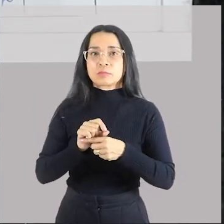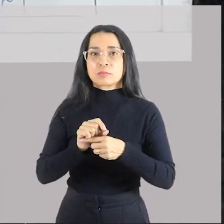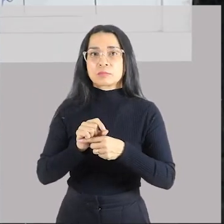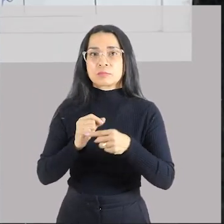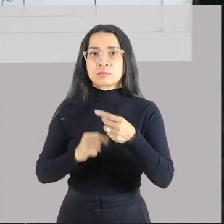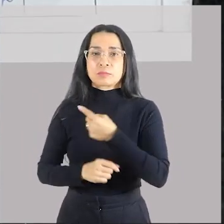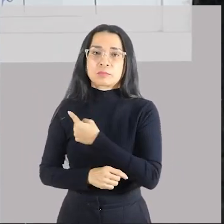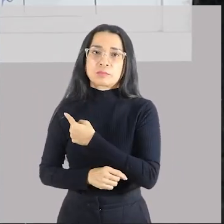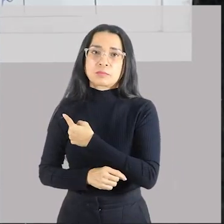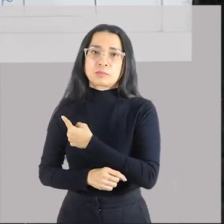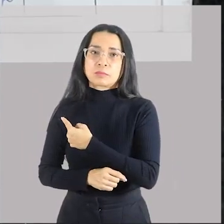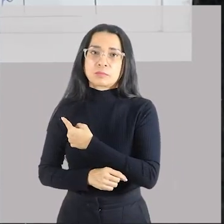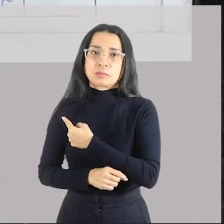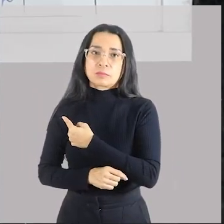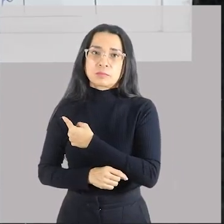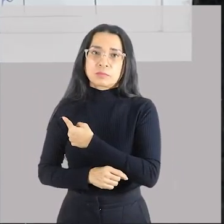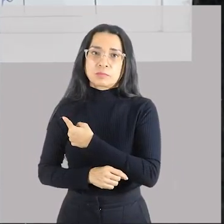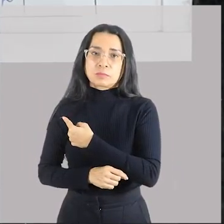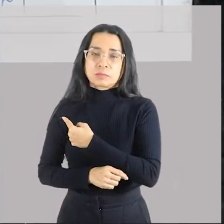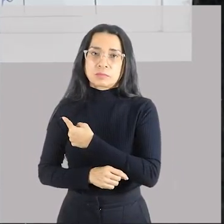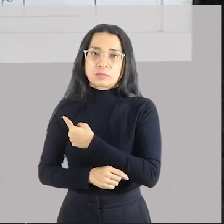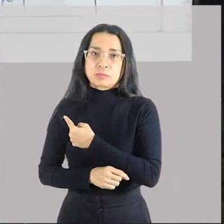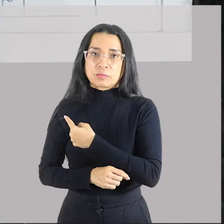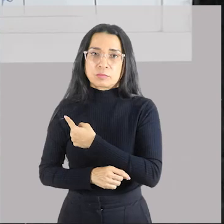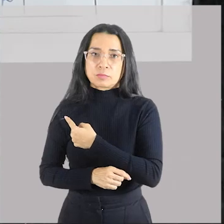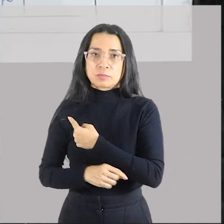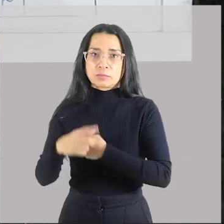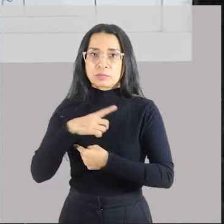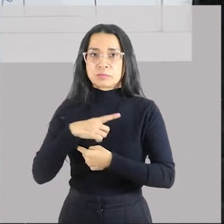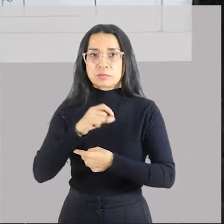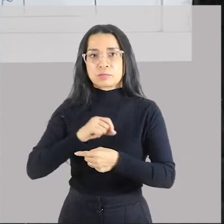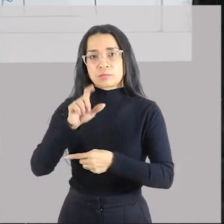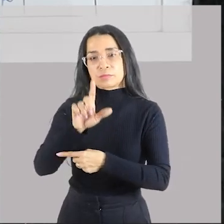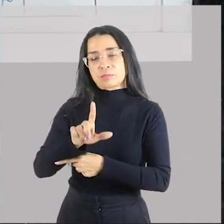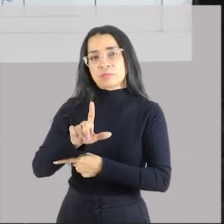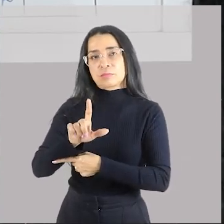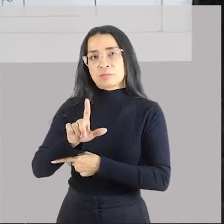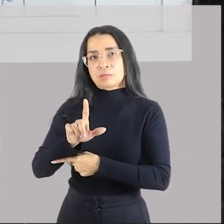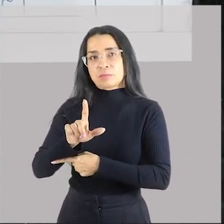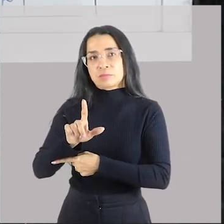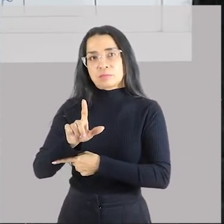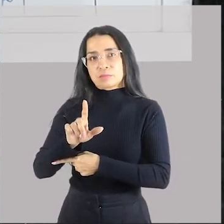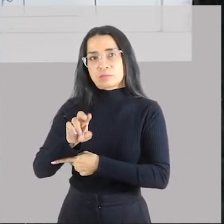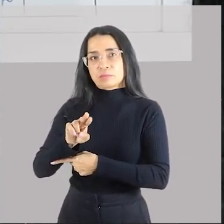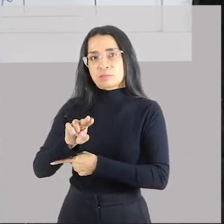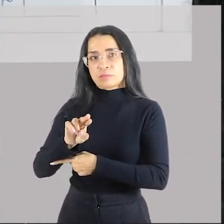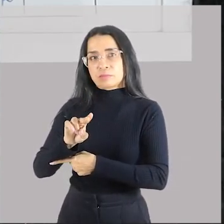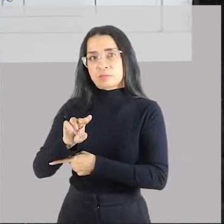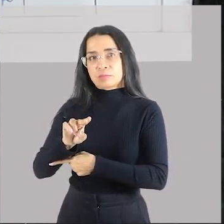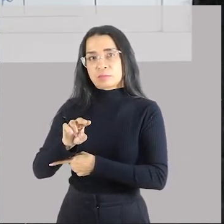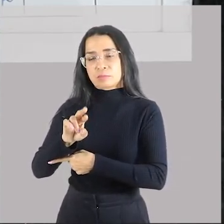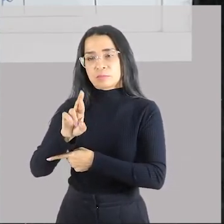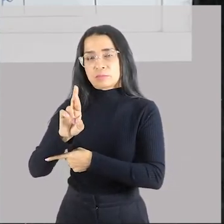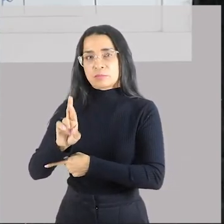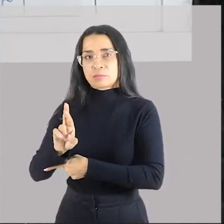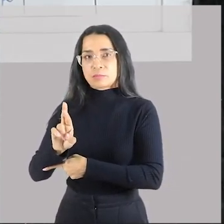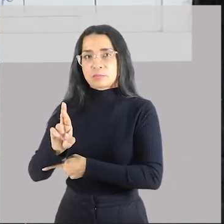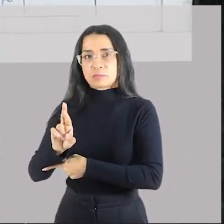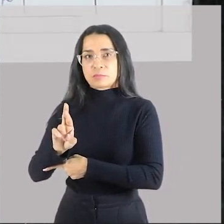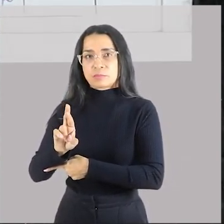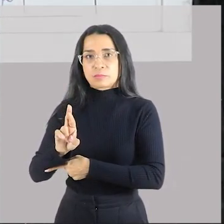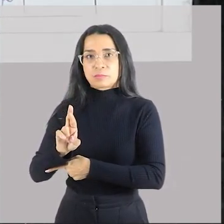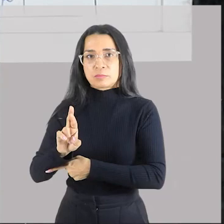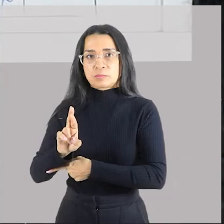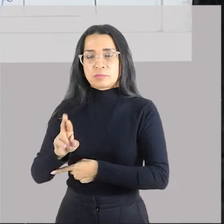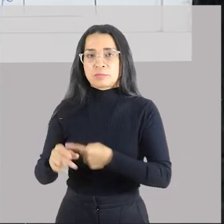vezes 2, o 2 cancela com 2, você tem que o lado vai ser exatamente igual ao raio.